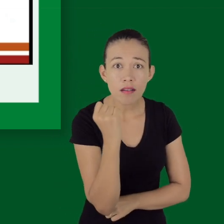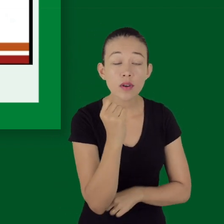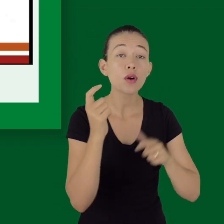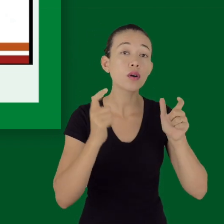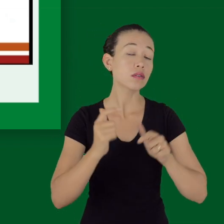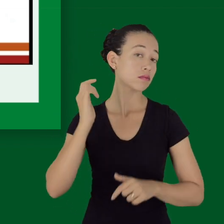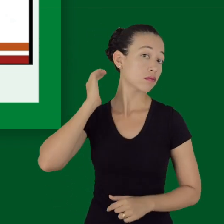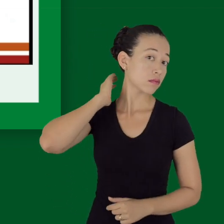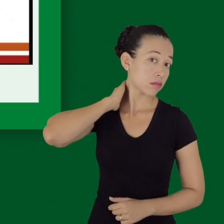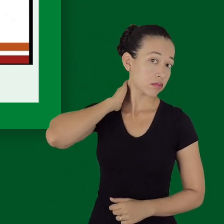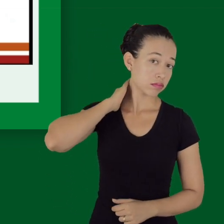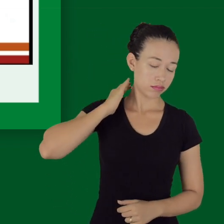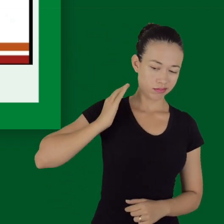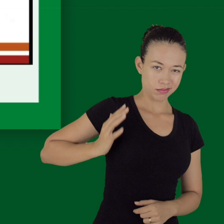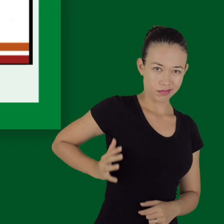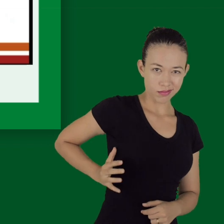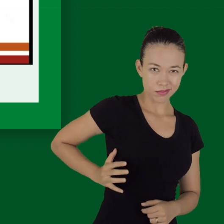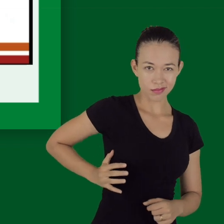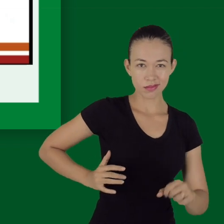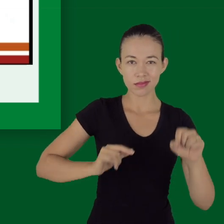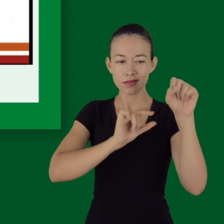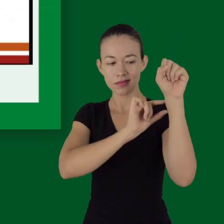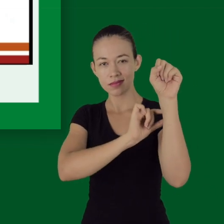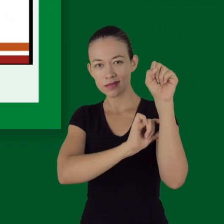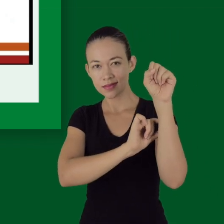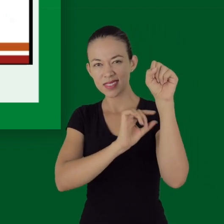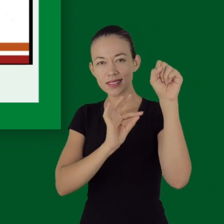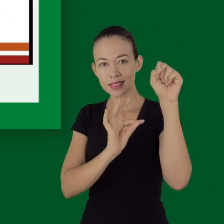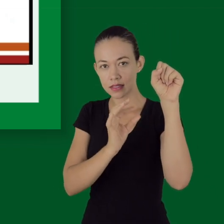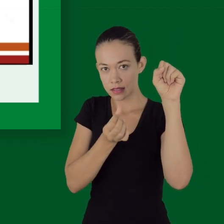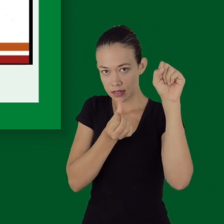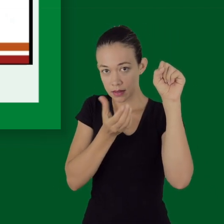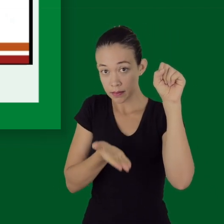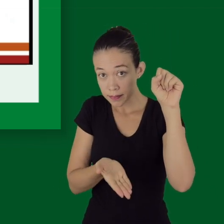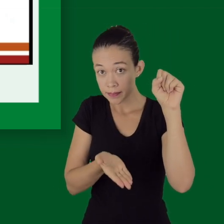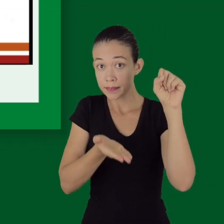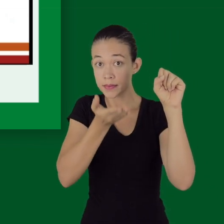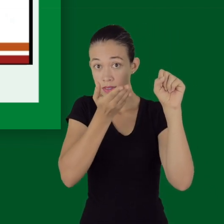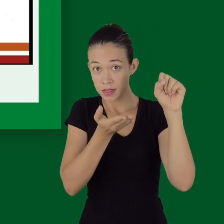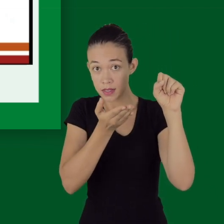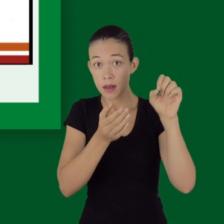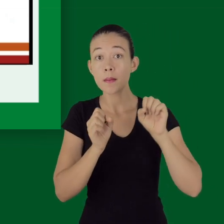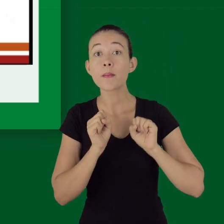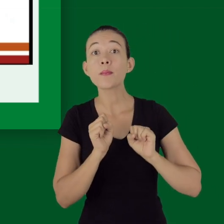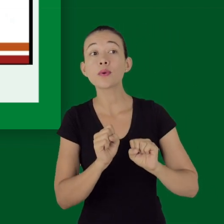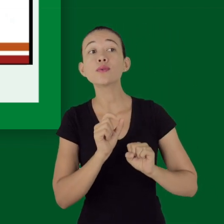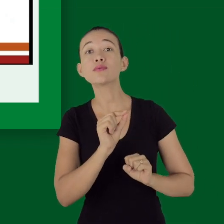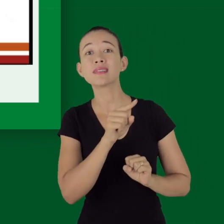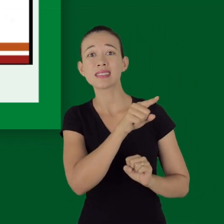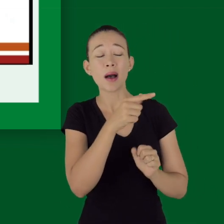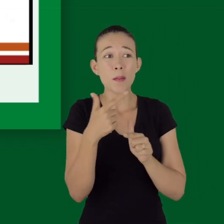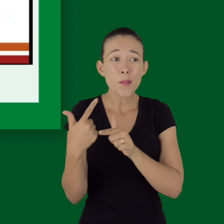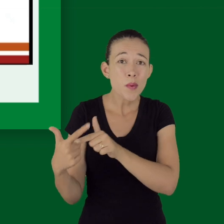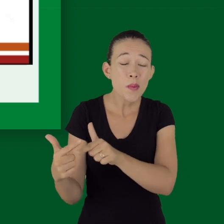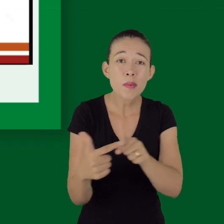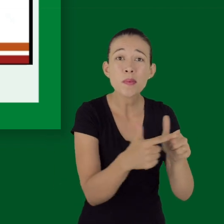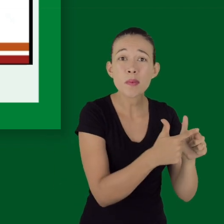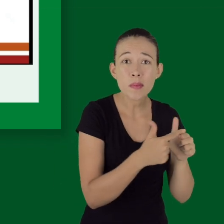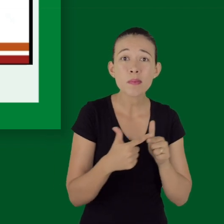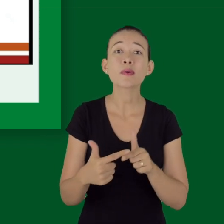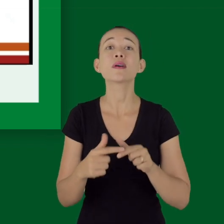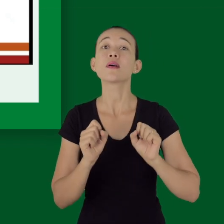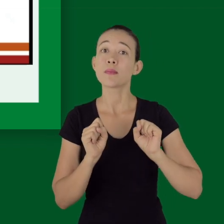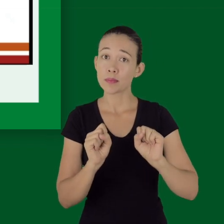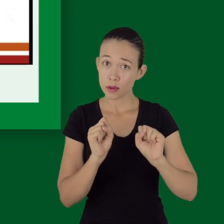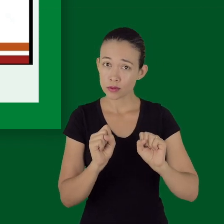cervicais, torácicas altas, acima de T6, eu posso ter comprometimentos importantes do sistema